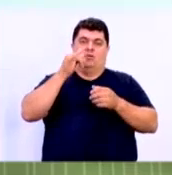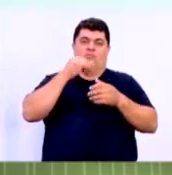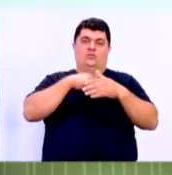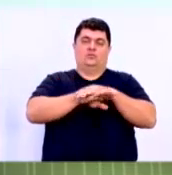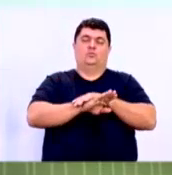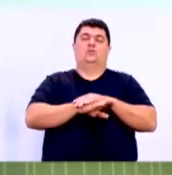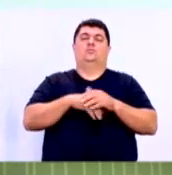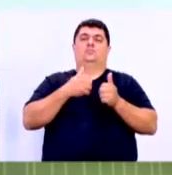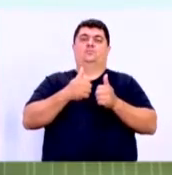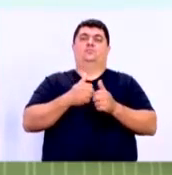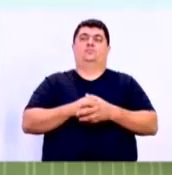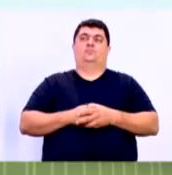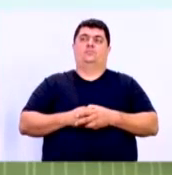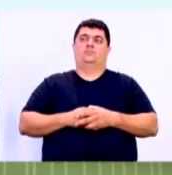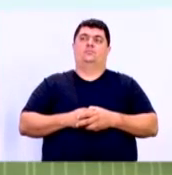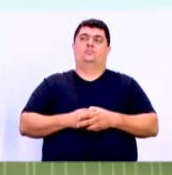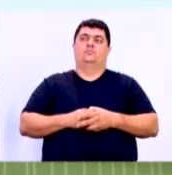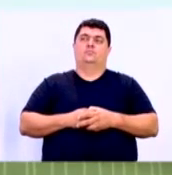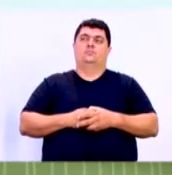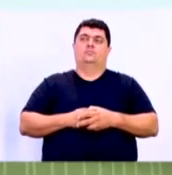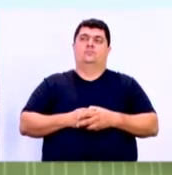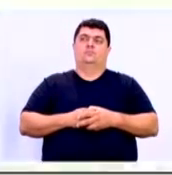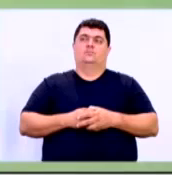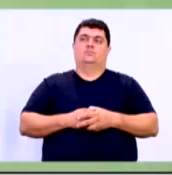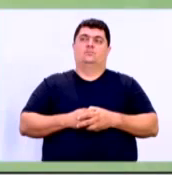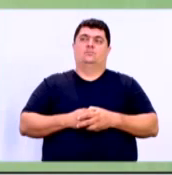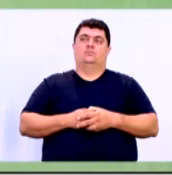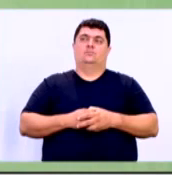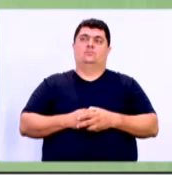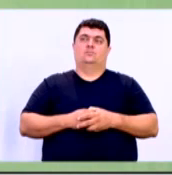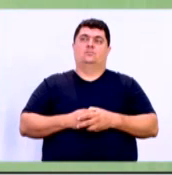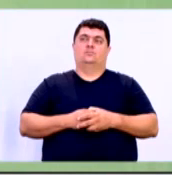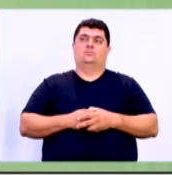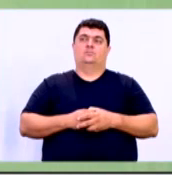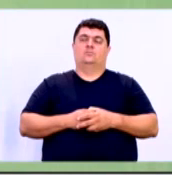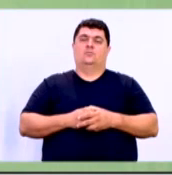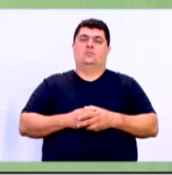investimento. Certo? Vamos lá para a nossa atividade.